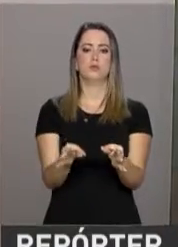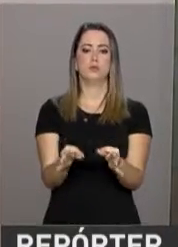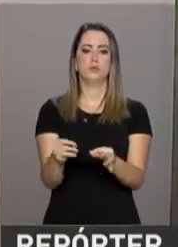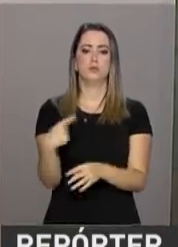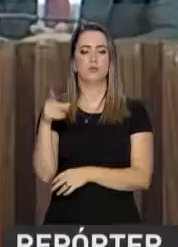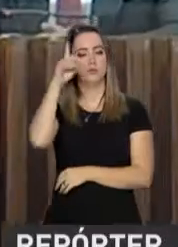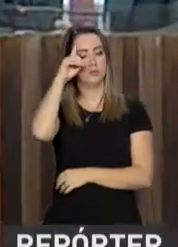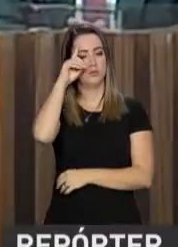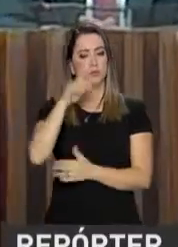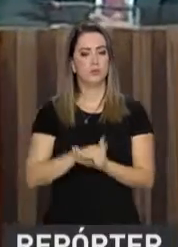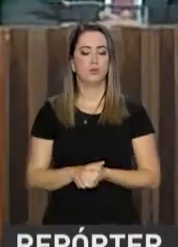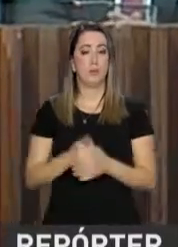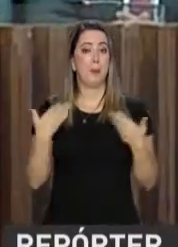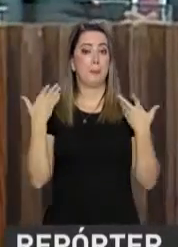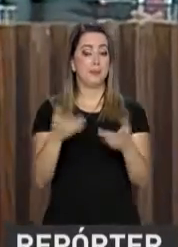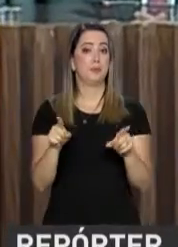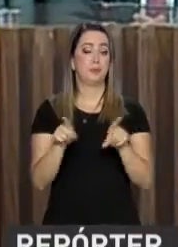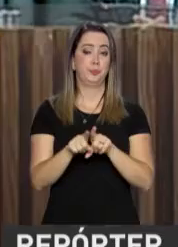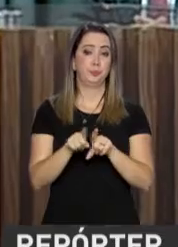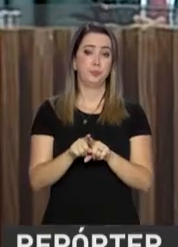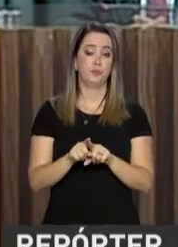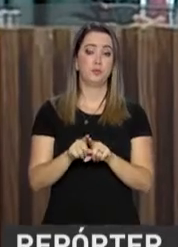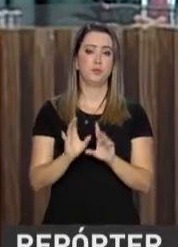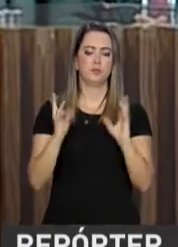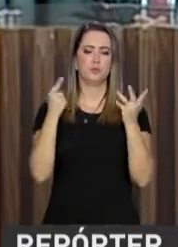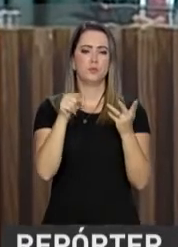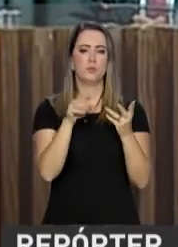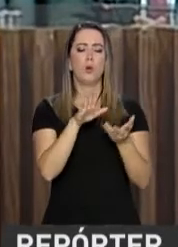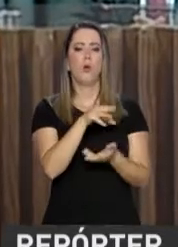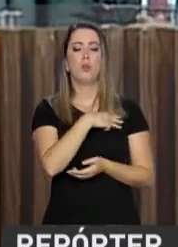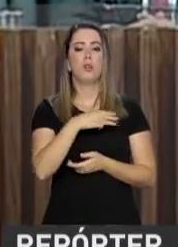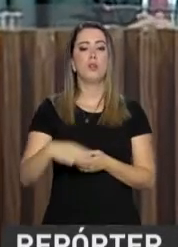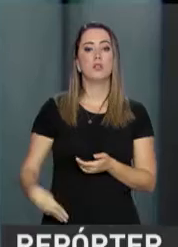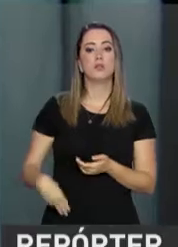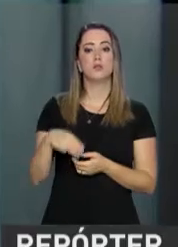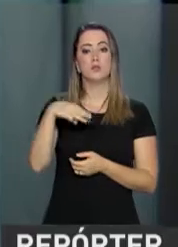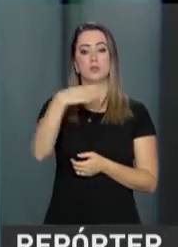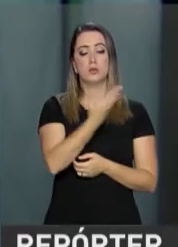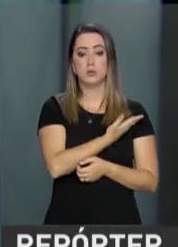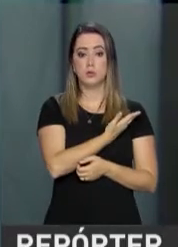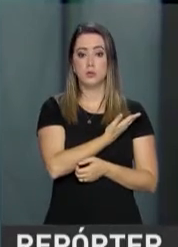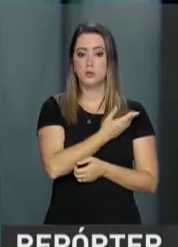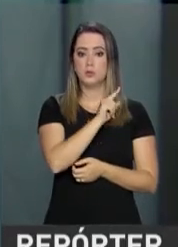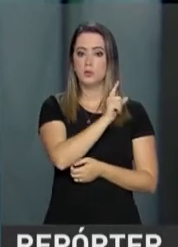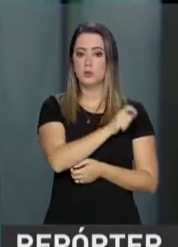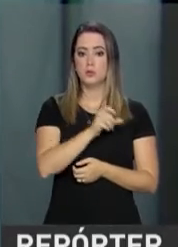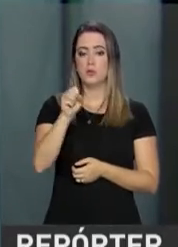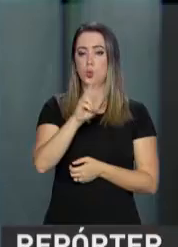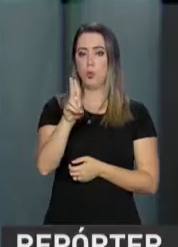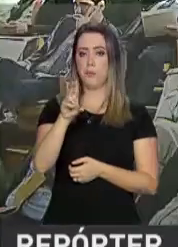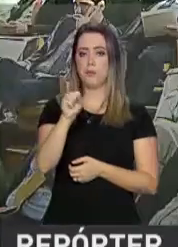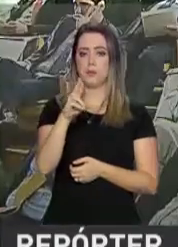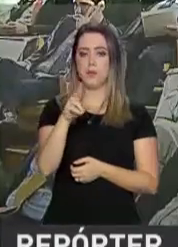nosso dia a dia participaram ainda da cerimônia o ministro chefe do gabinete de segurança institucional da presidência sérgio